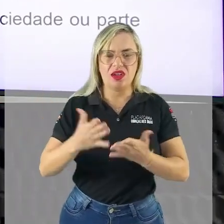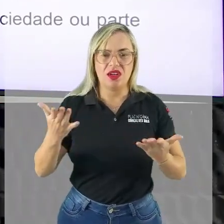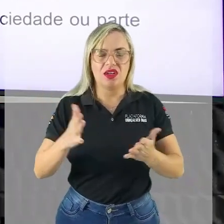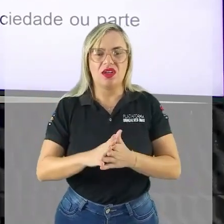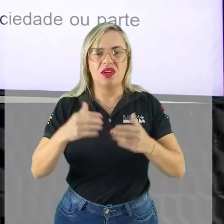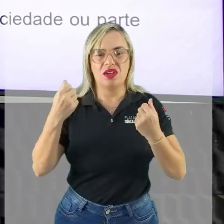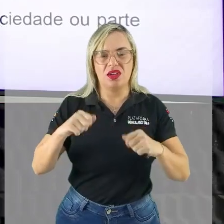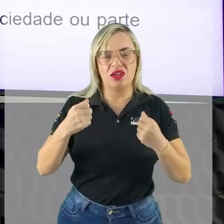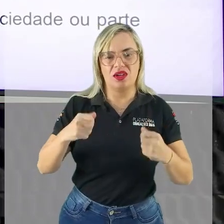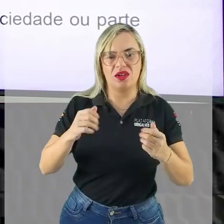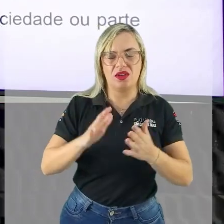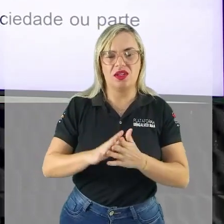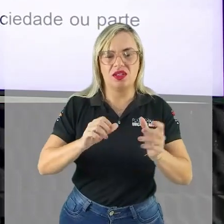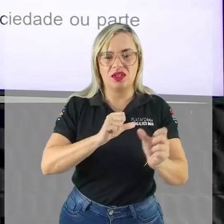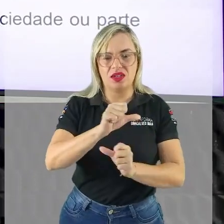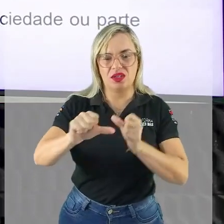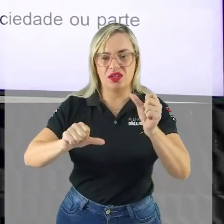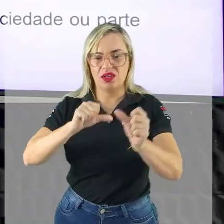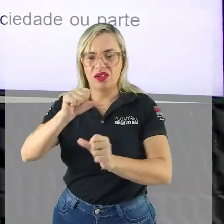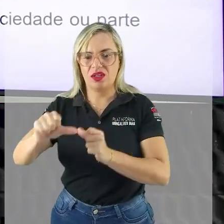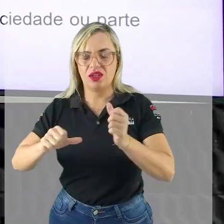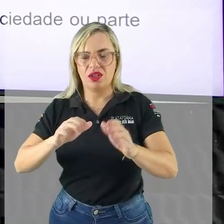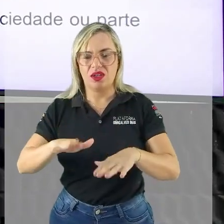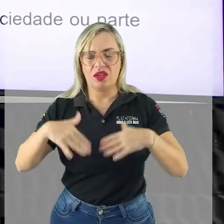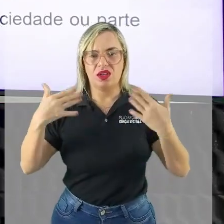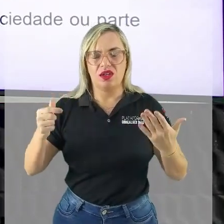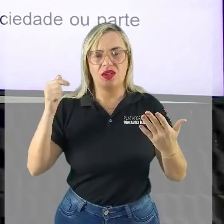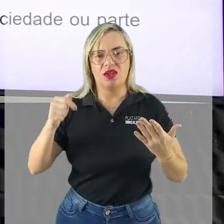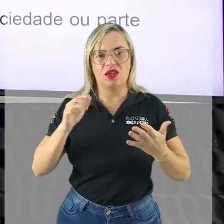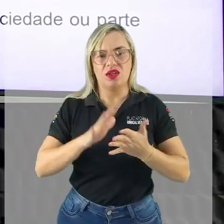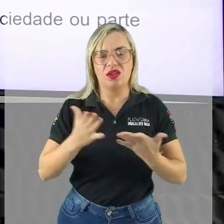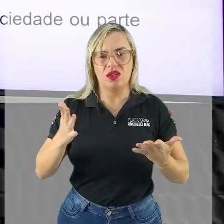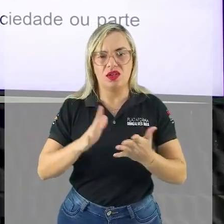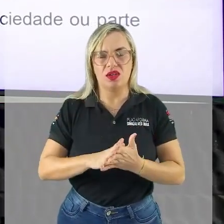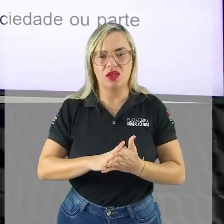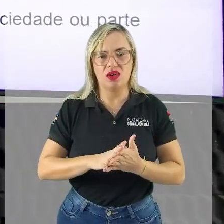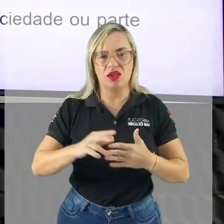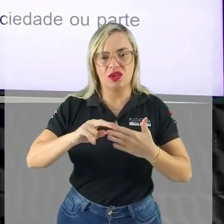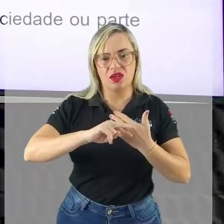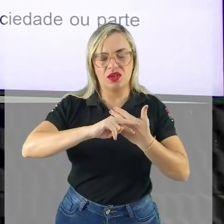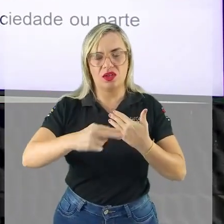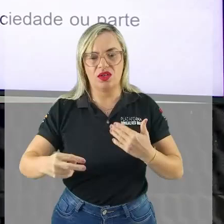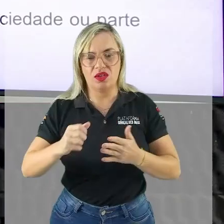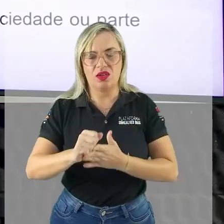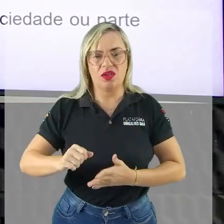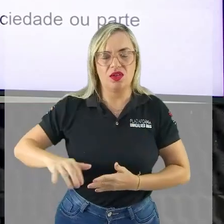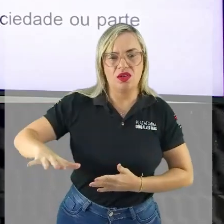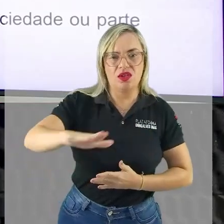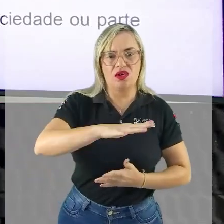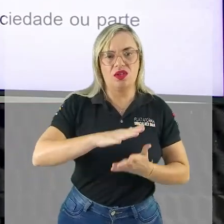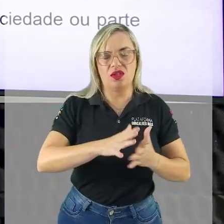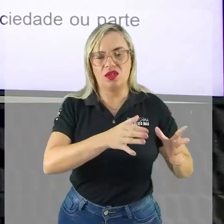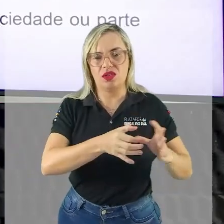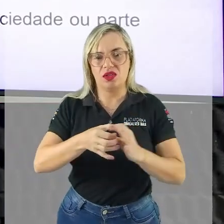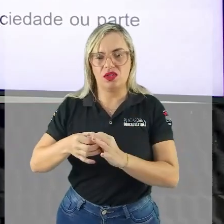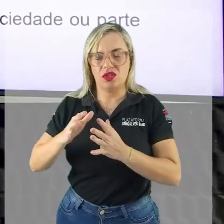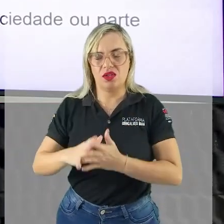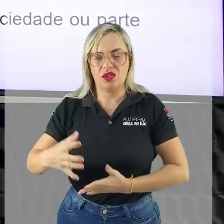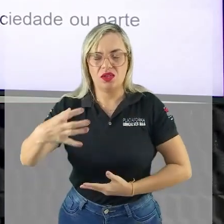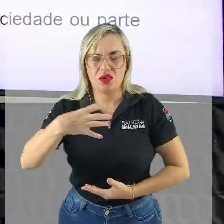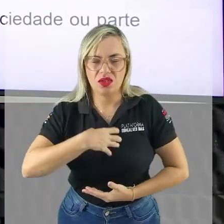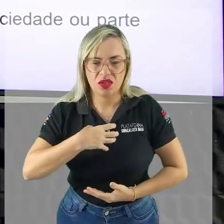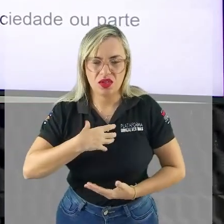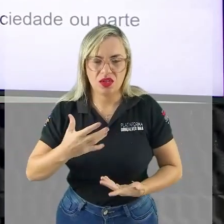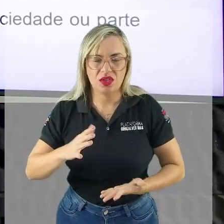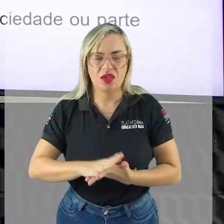né? E isso acaba permeando o cenário, né, brasileiro desse sentimento